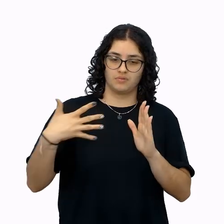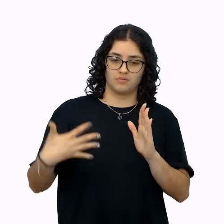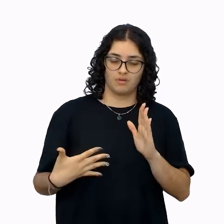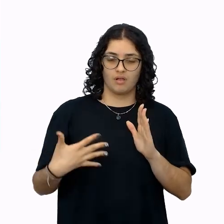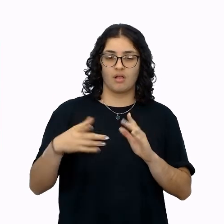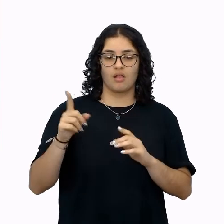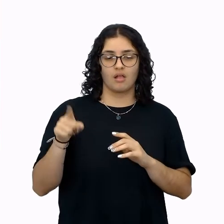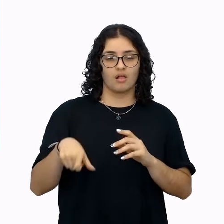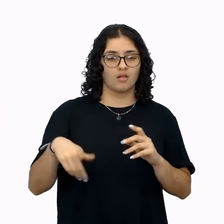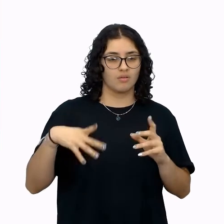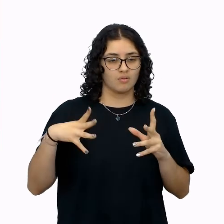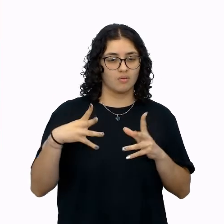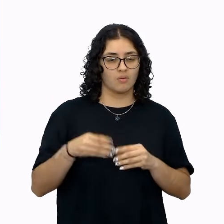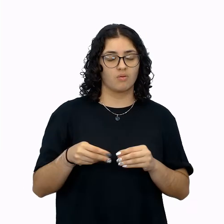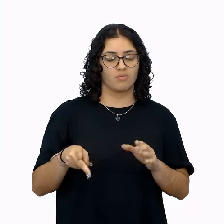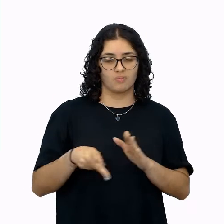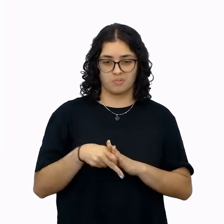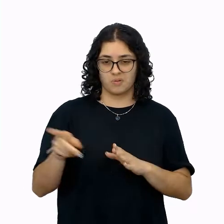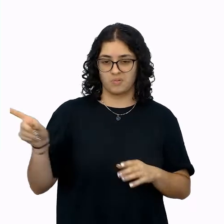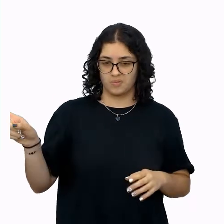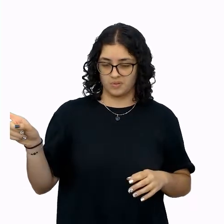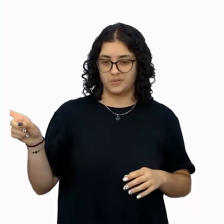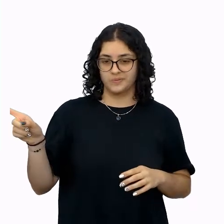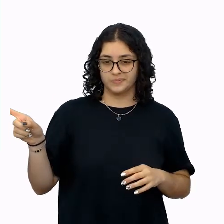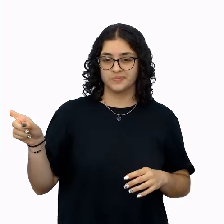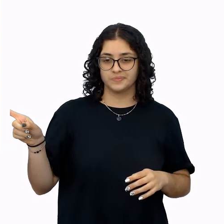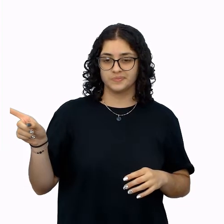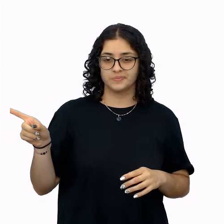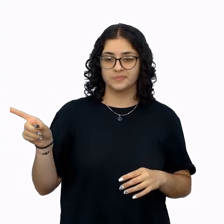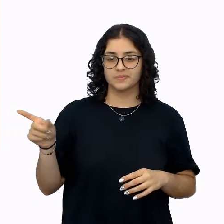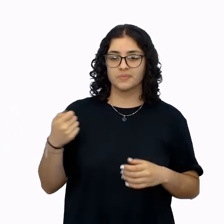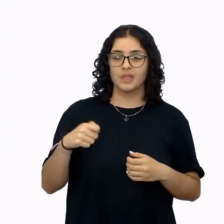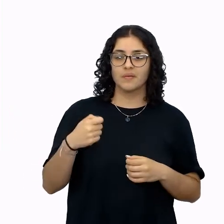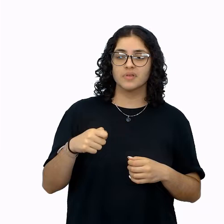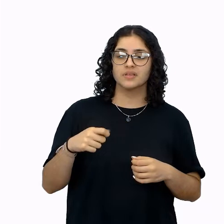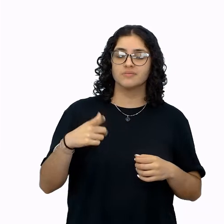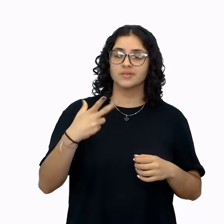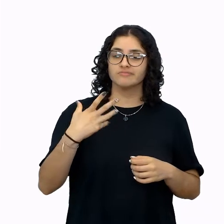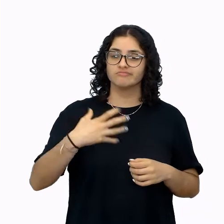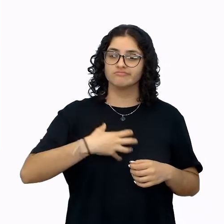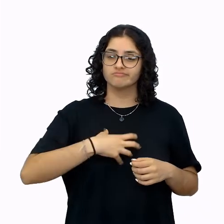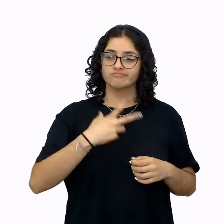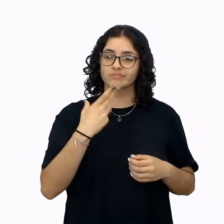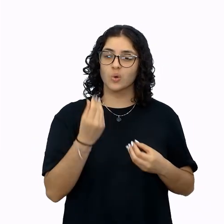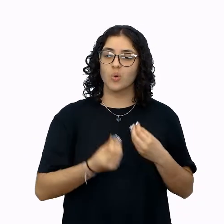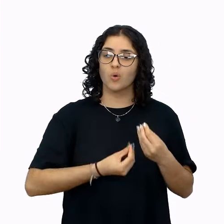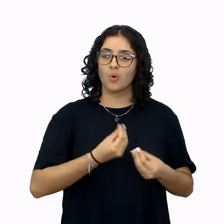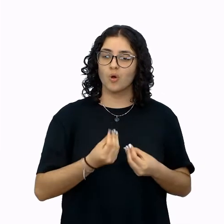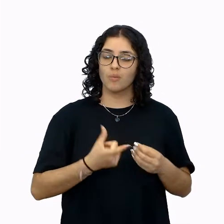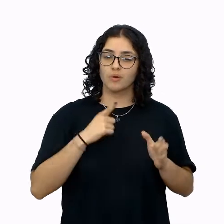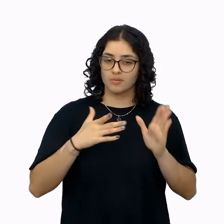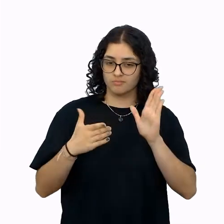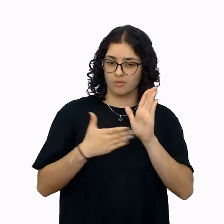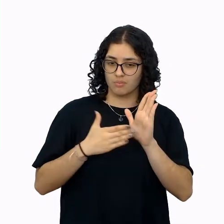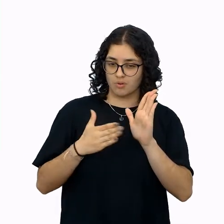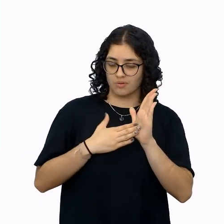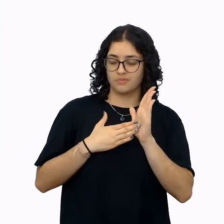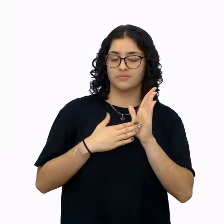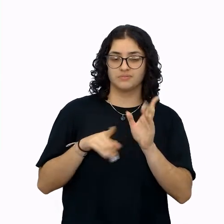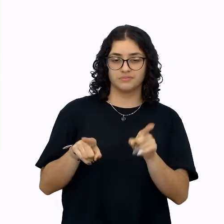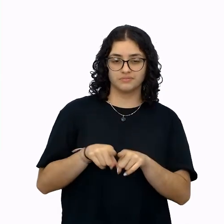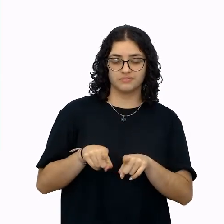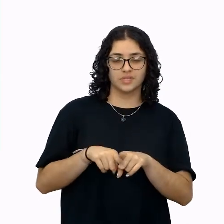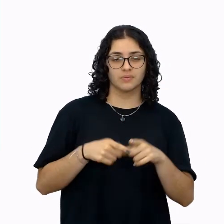dos aspectos biofisiológicos, logo também deve ser coerente com as habilidades e objetos de conhecimentos propostos, e também deve